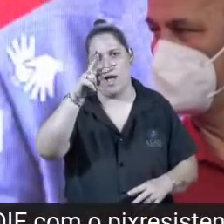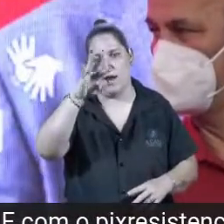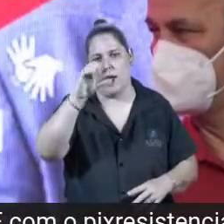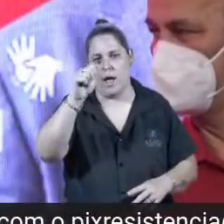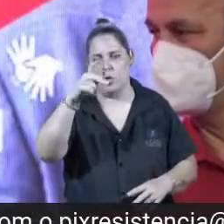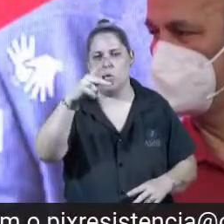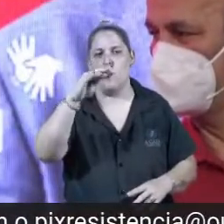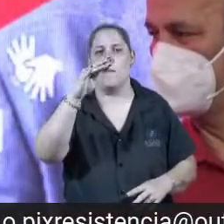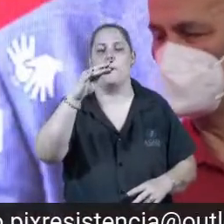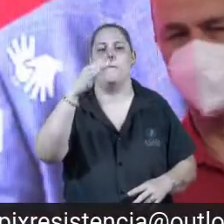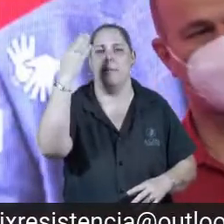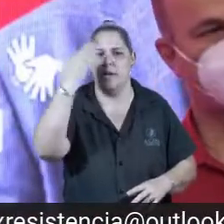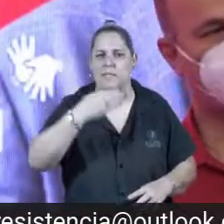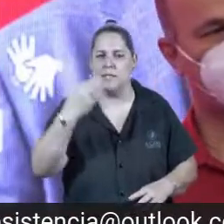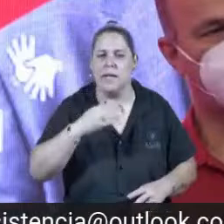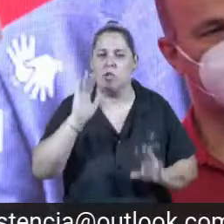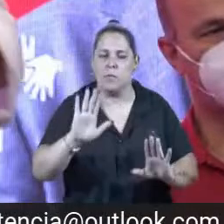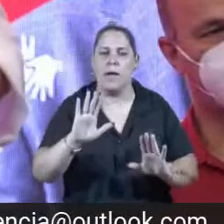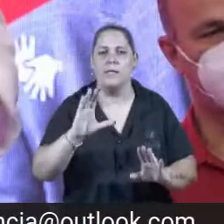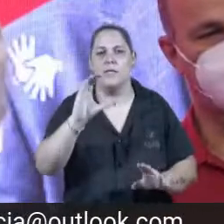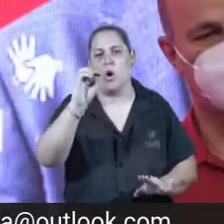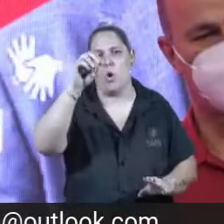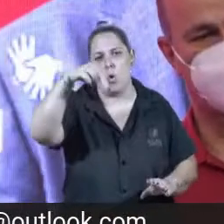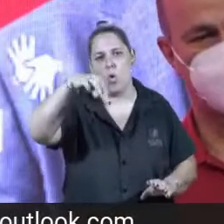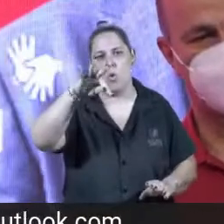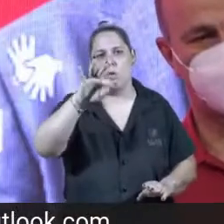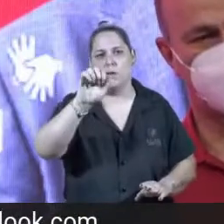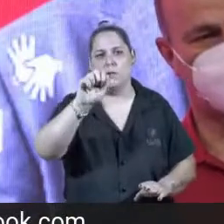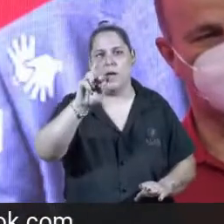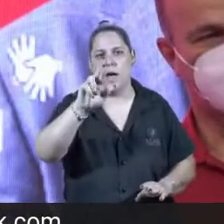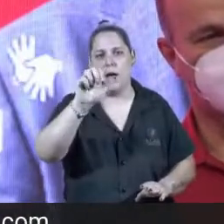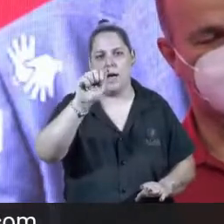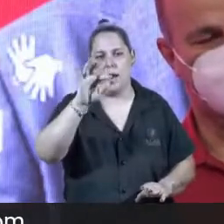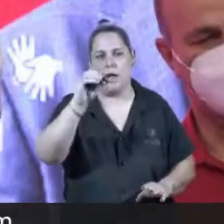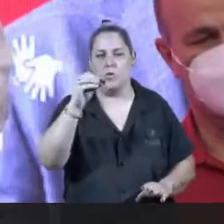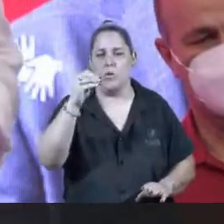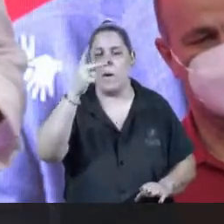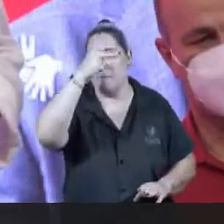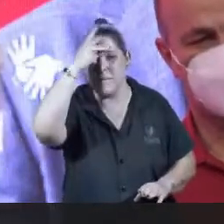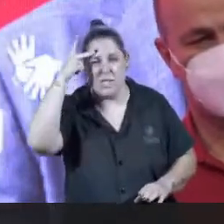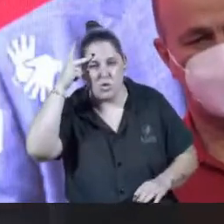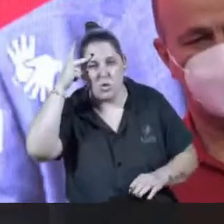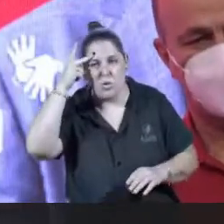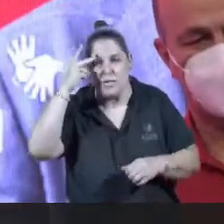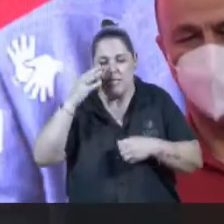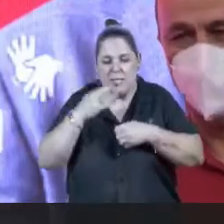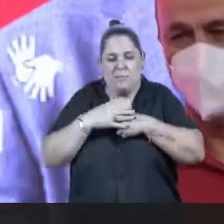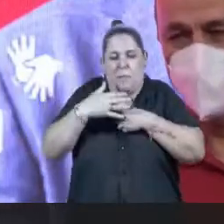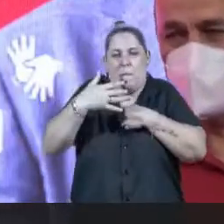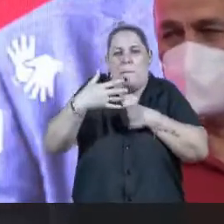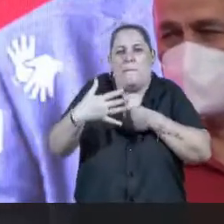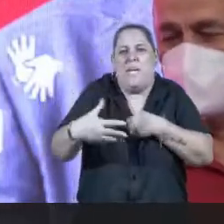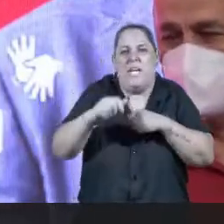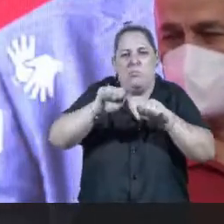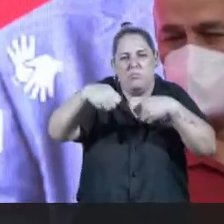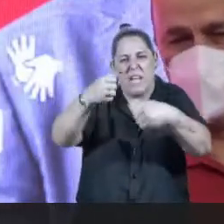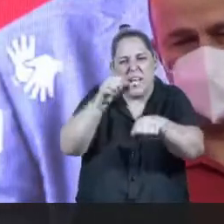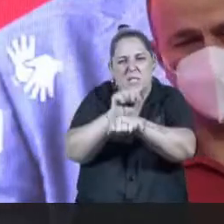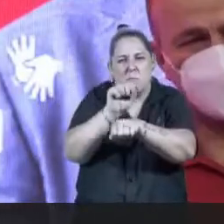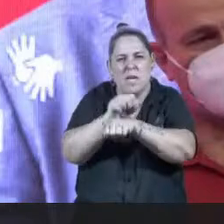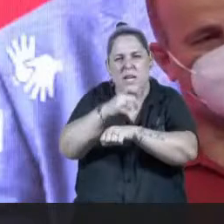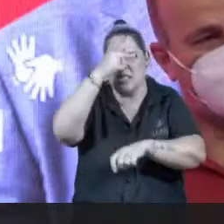figuras humanas que resplandece, que ilumina por onde passa. Ele é uma pessoa extremamente